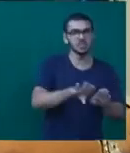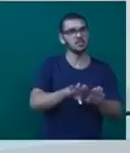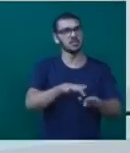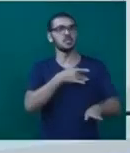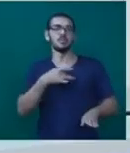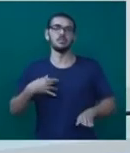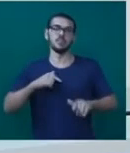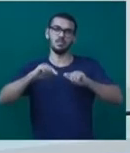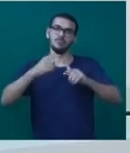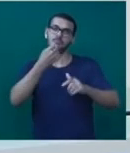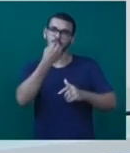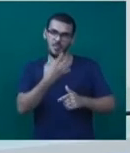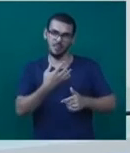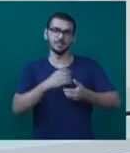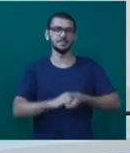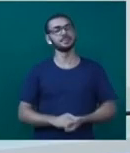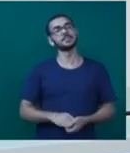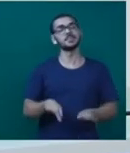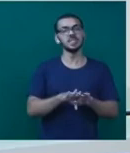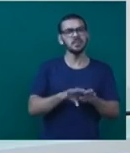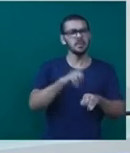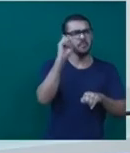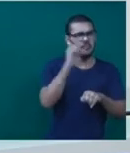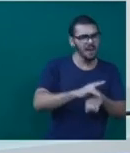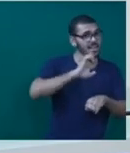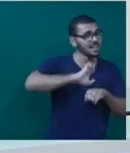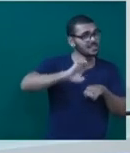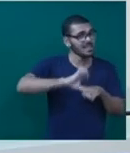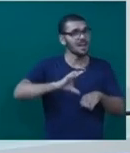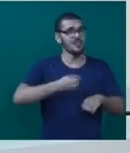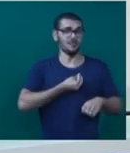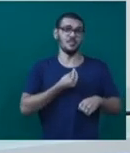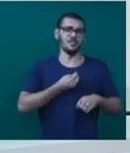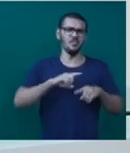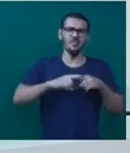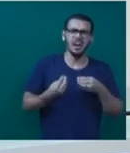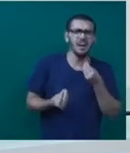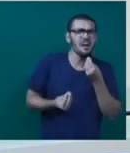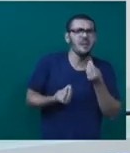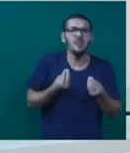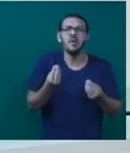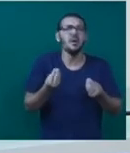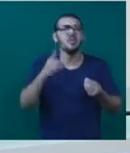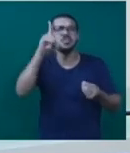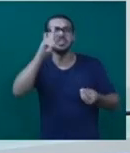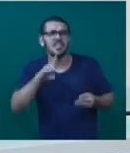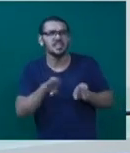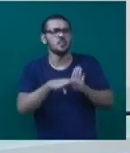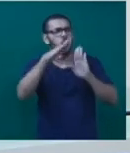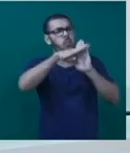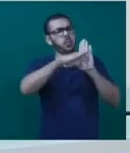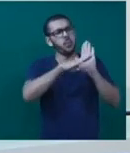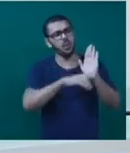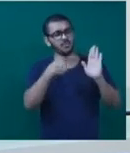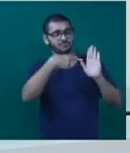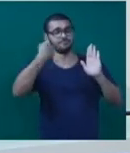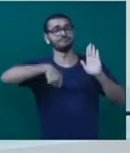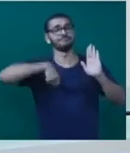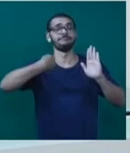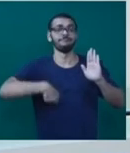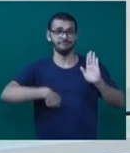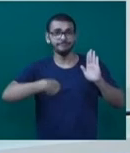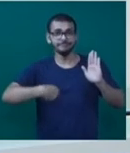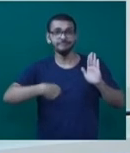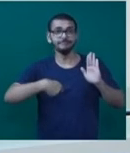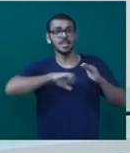trabalhador. Tem muitas vagas de estágio sendo oferecidas, mas quais são os reais aí direitos e deveres de estudantes e